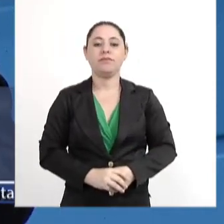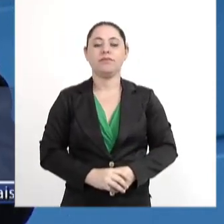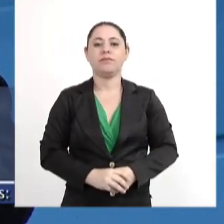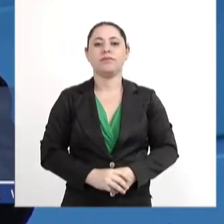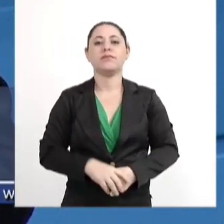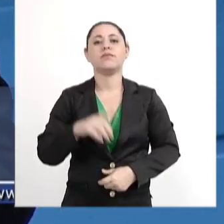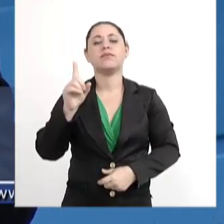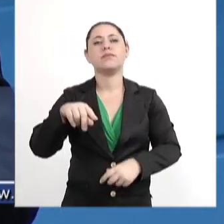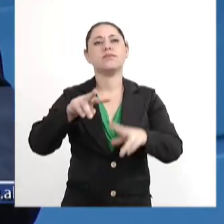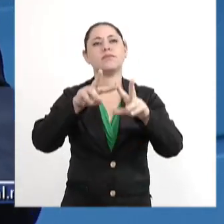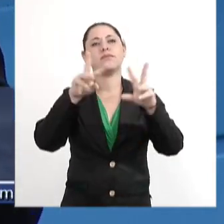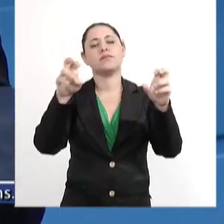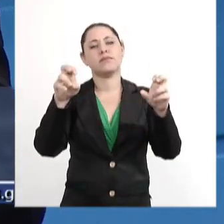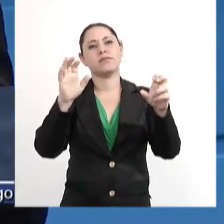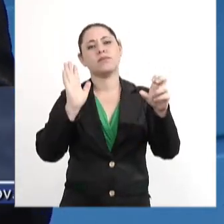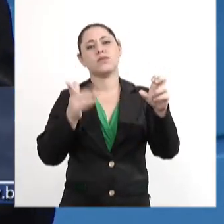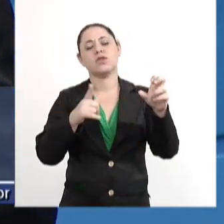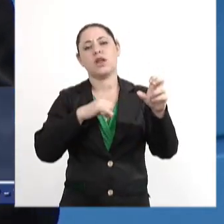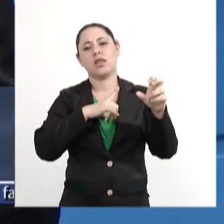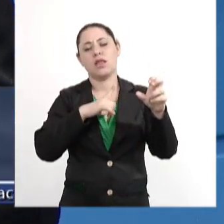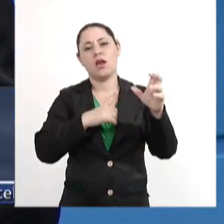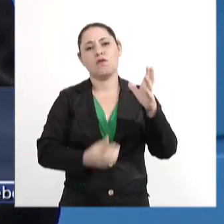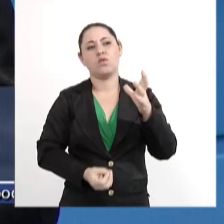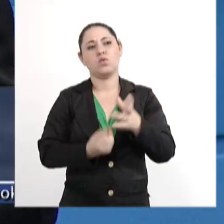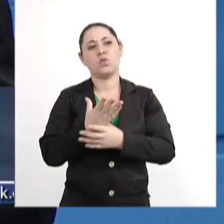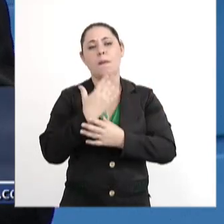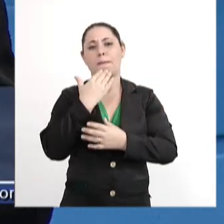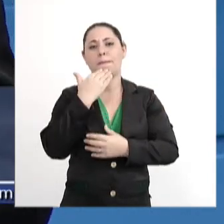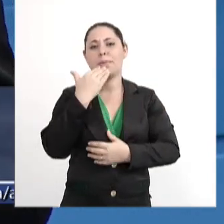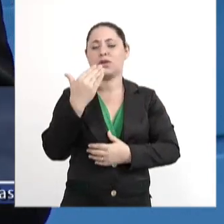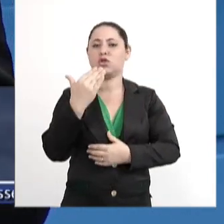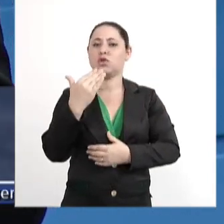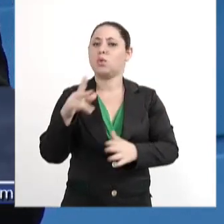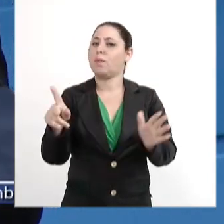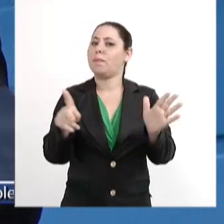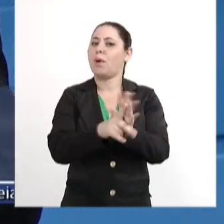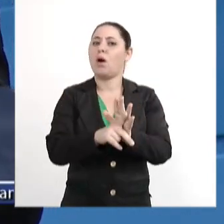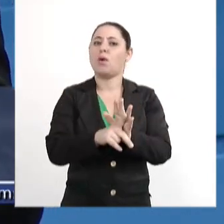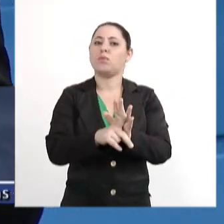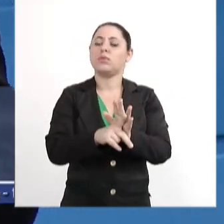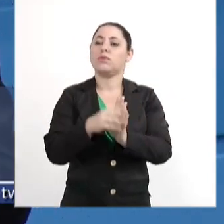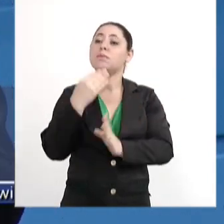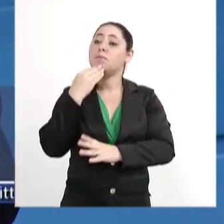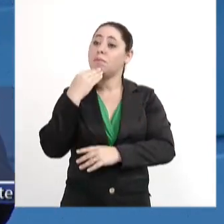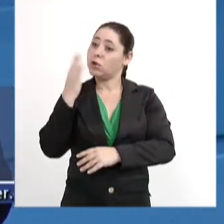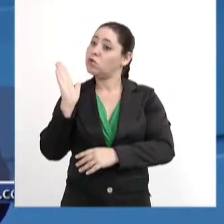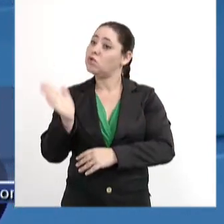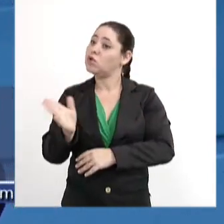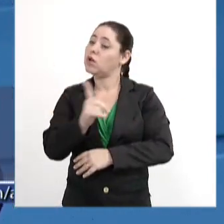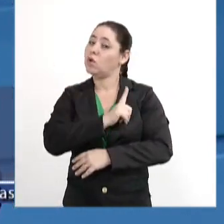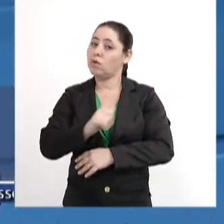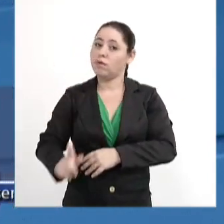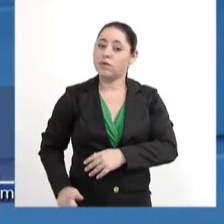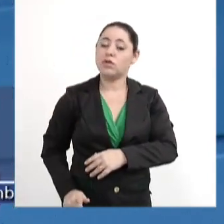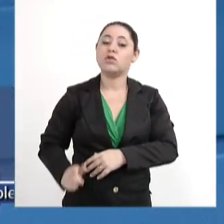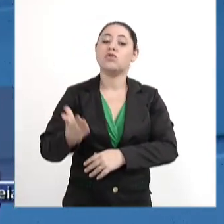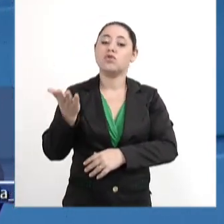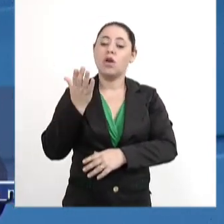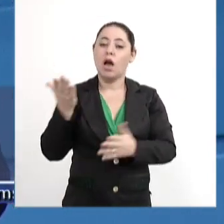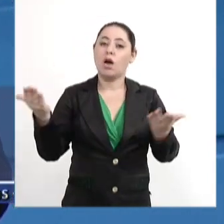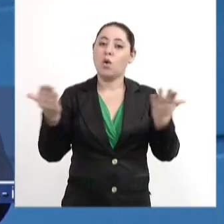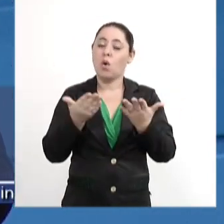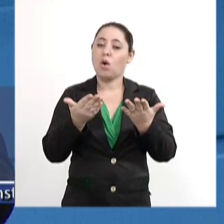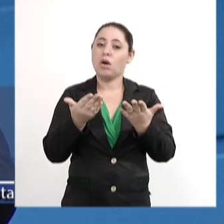Essa matéria aqui já foi fruto de uma solicitação pessoal que fiz ao governador, quero reiterar através dessa